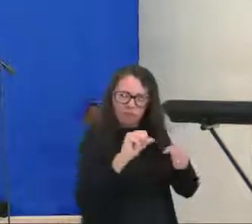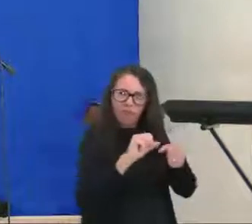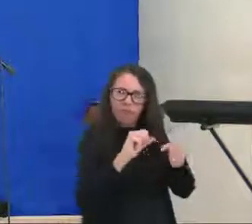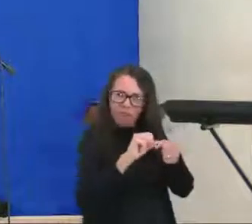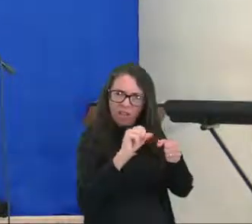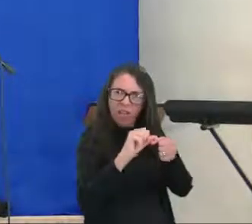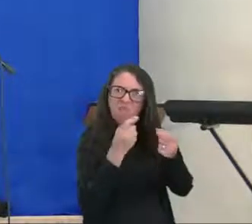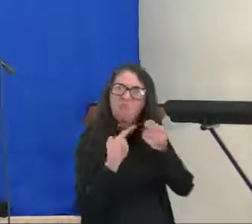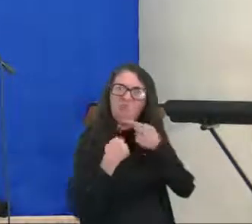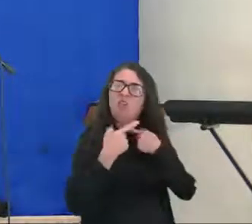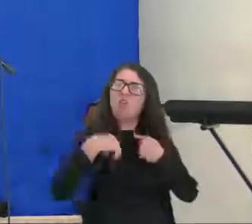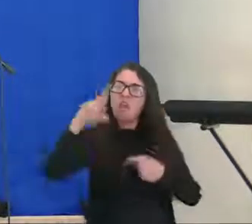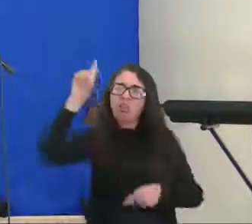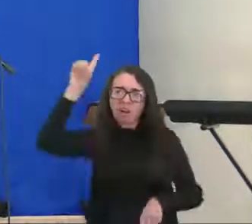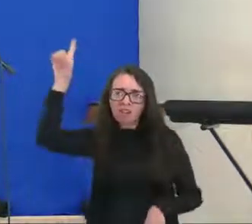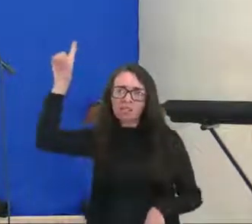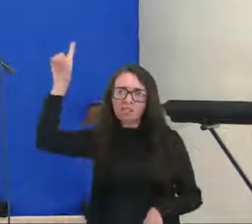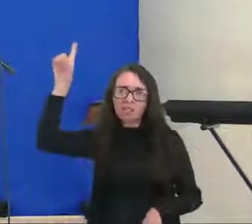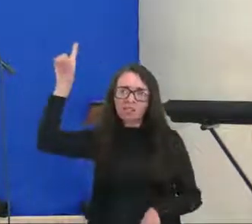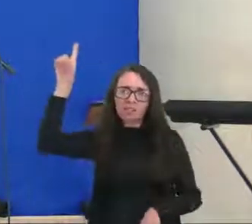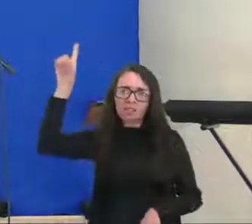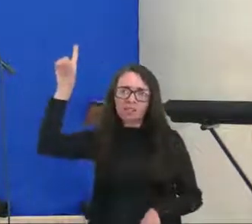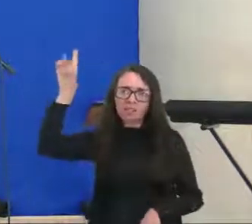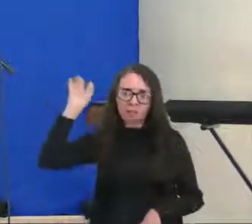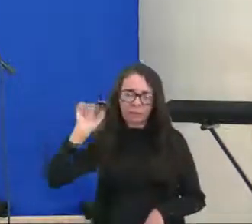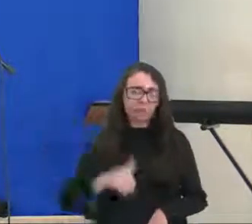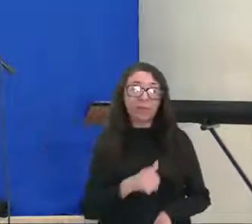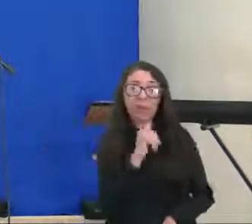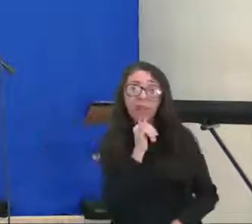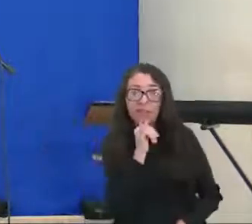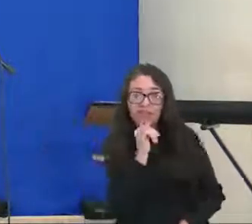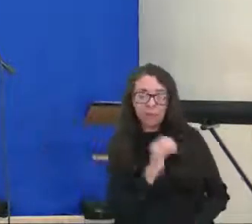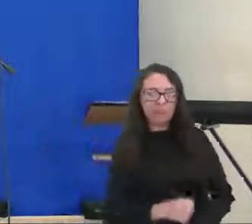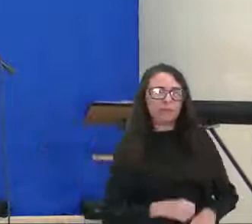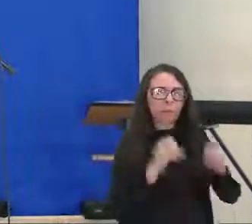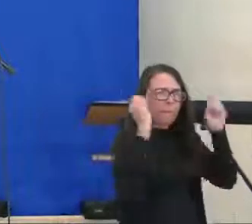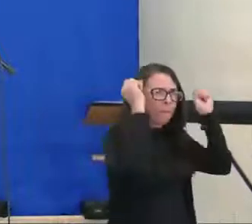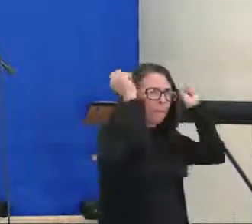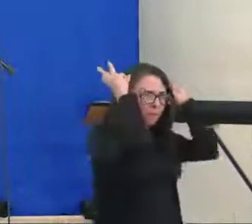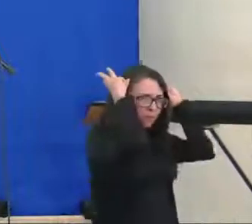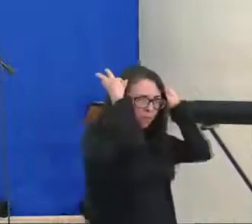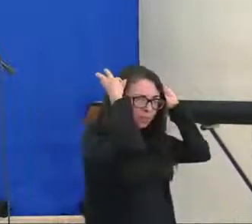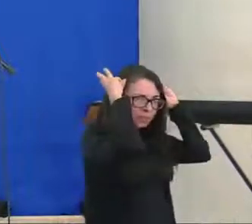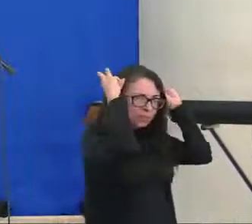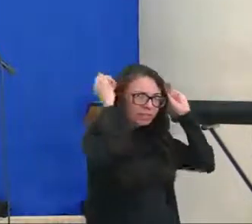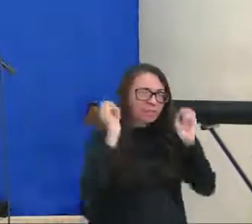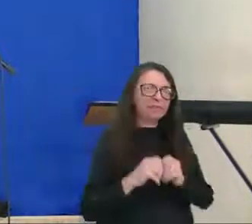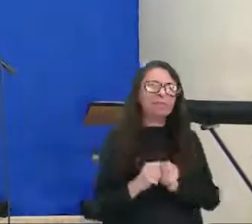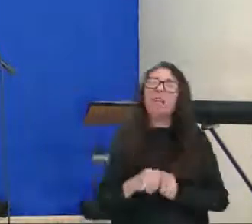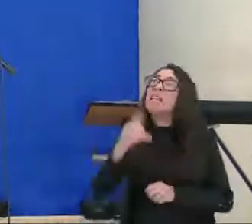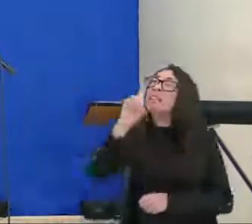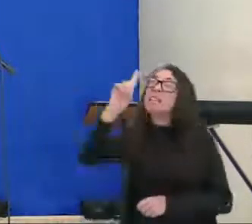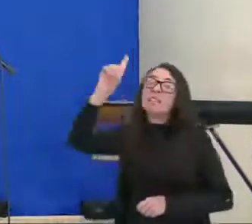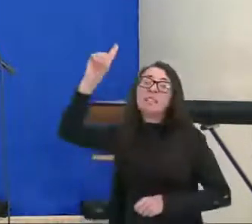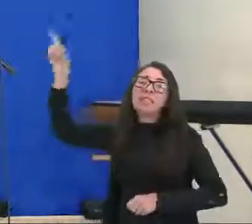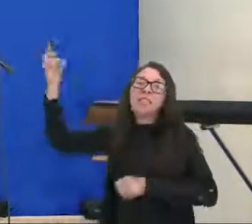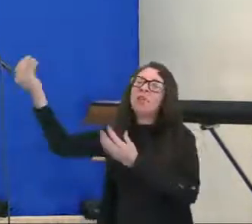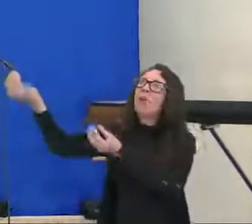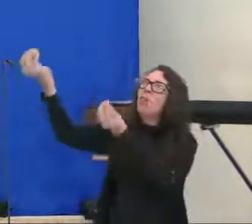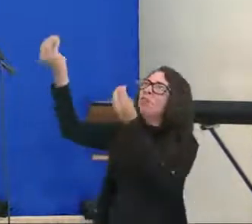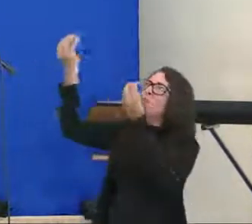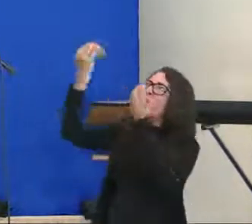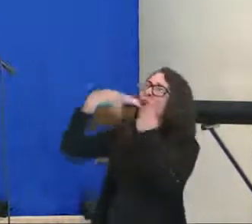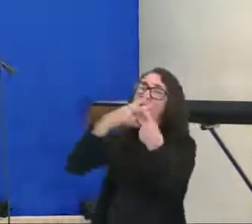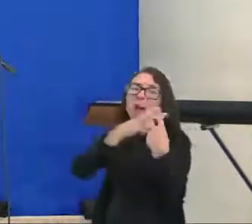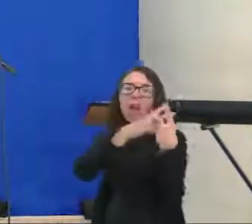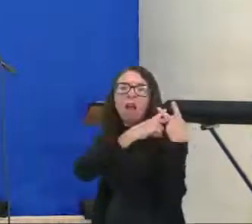Santo em nós hoje. Então, Moisés, por exemplo, recebeu grande responsabilidade como administrador e Deus o equipou